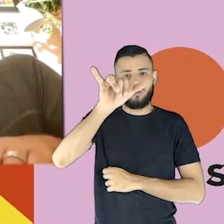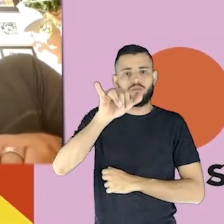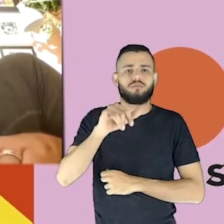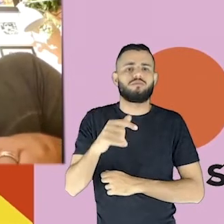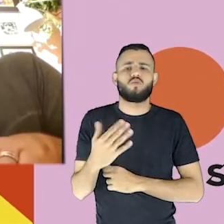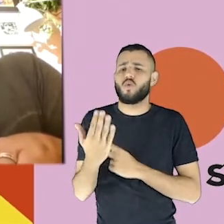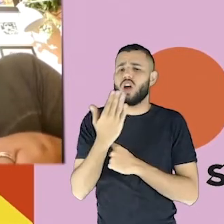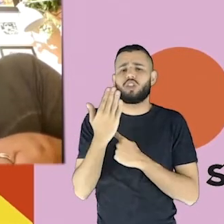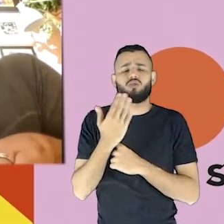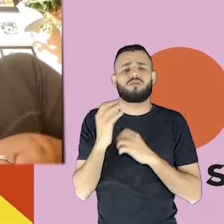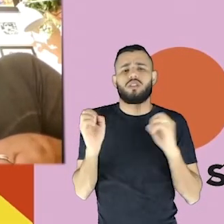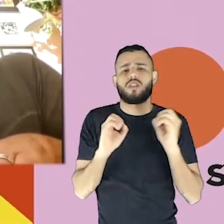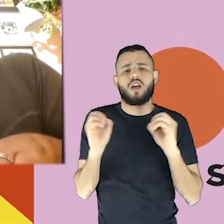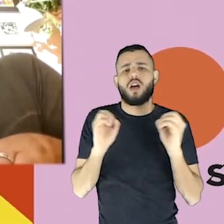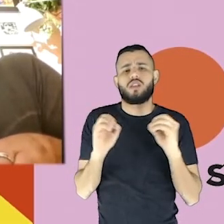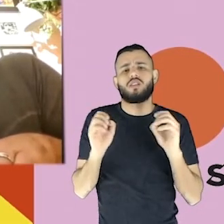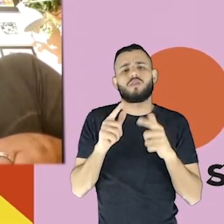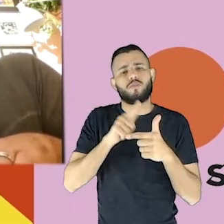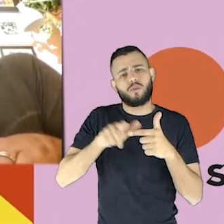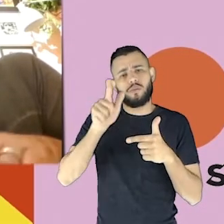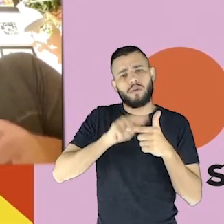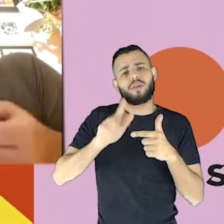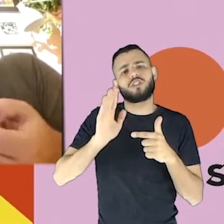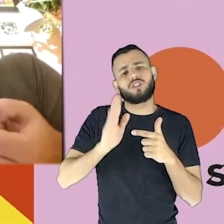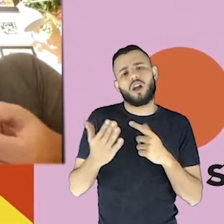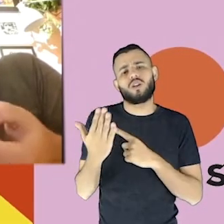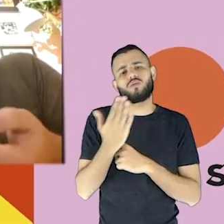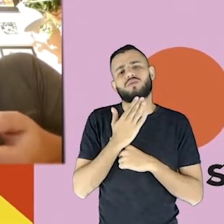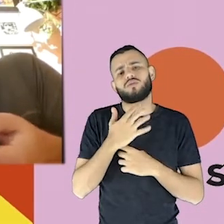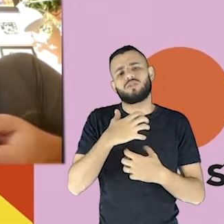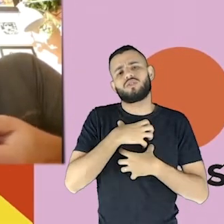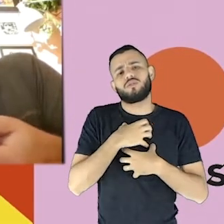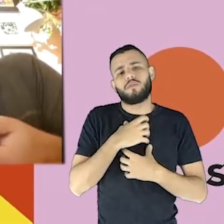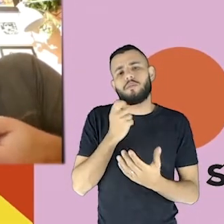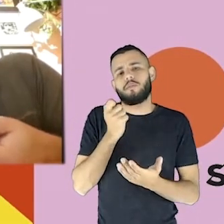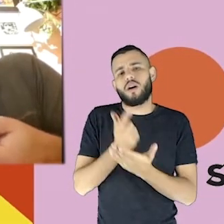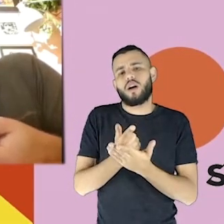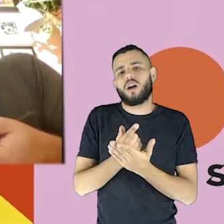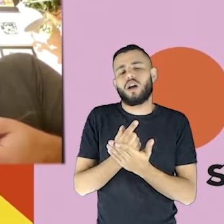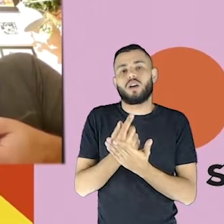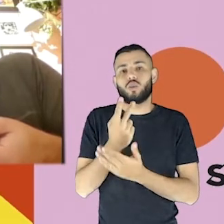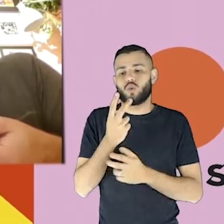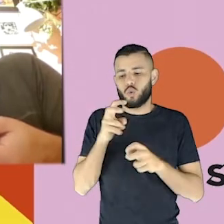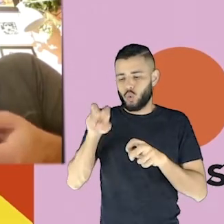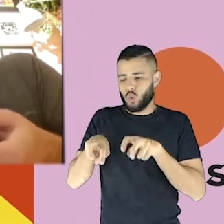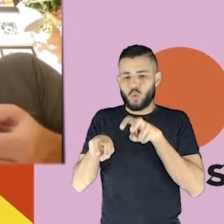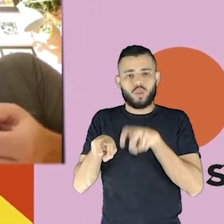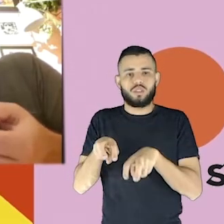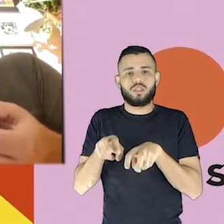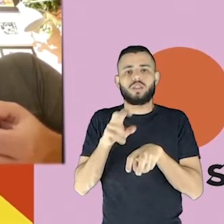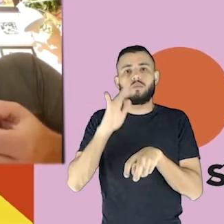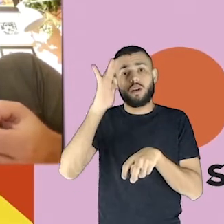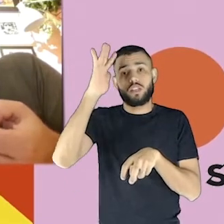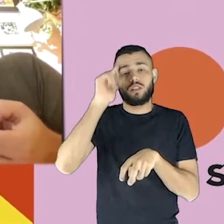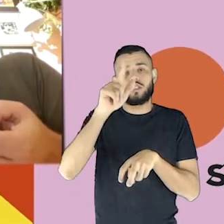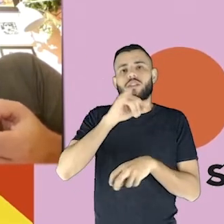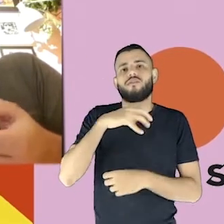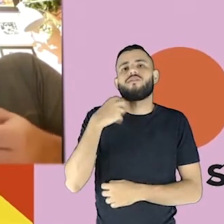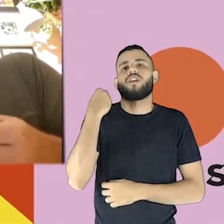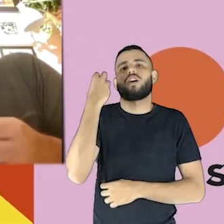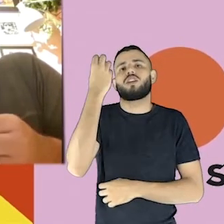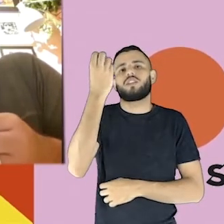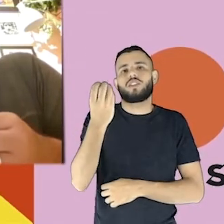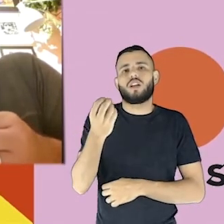que não ajuda no problema de reestruturação, mas já ajuda nesse sentido de não ter que pagar duas poltronas. Mas, gente, imagina você